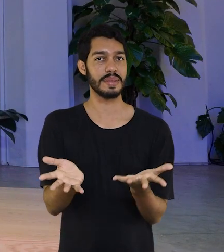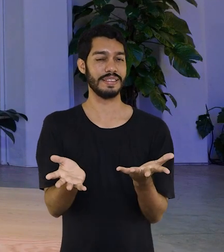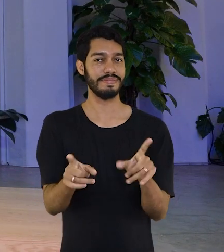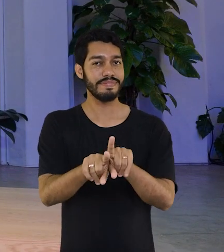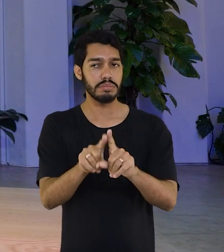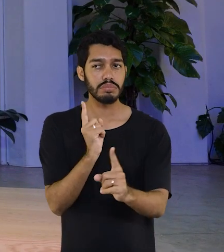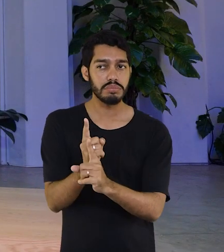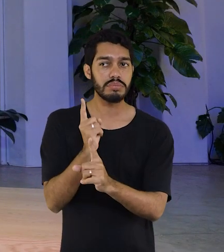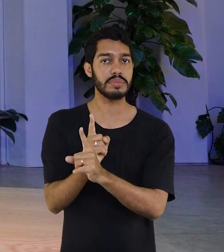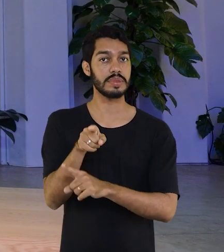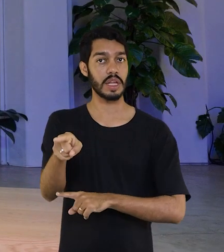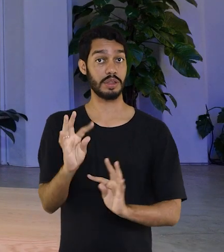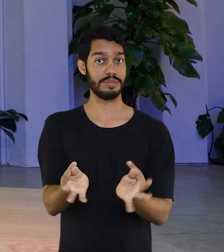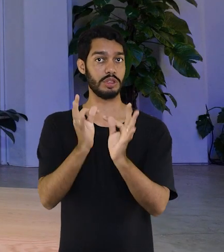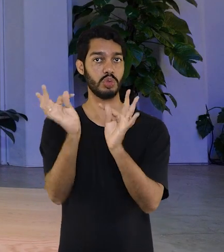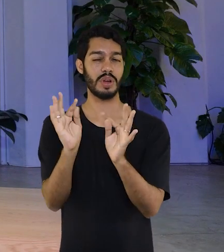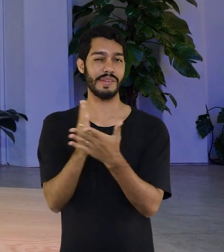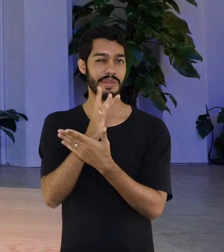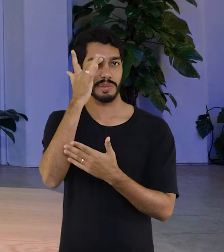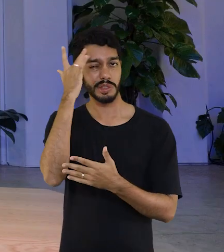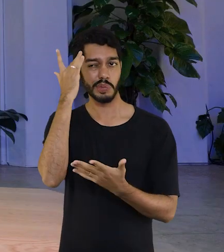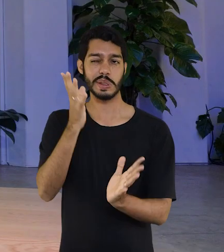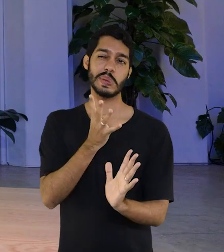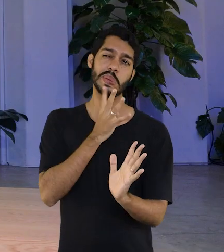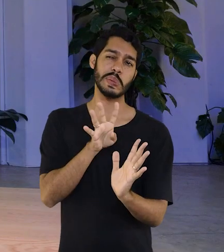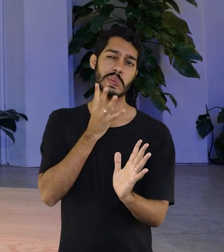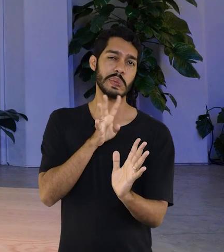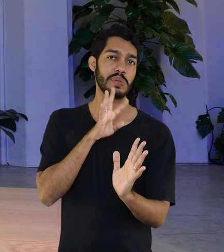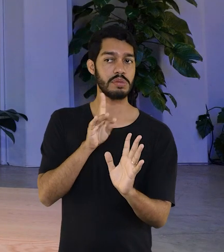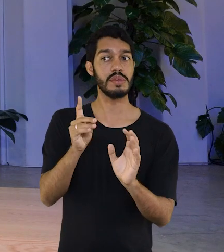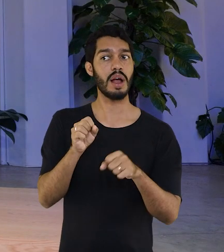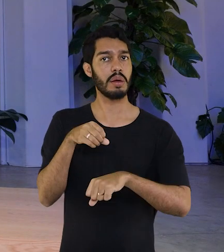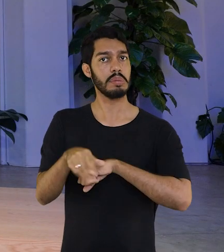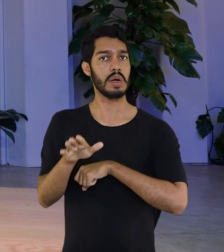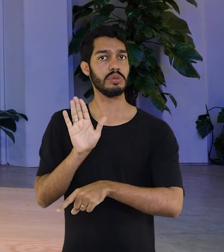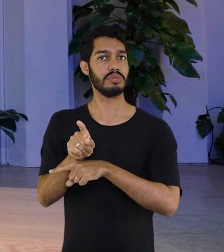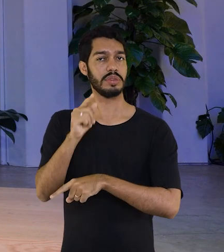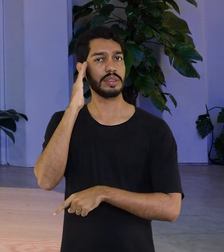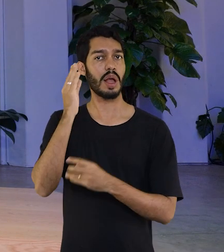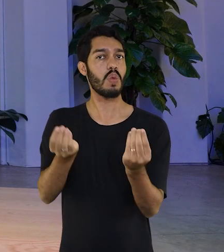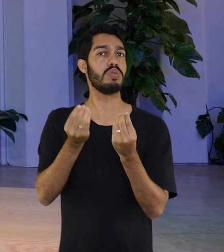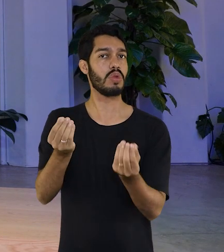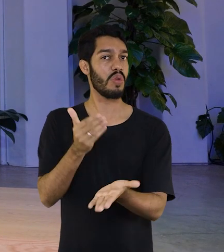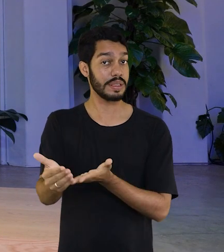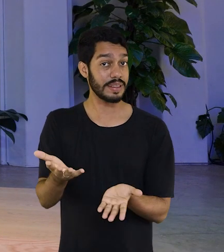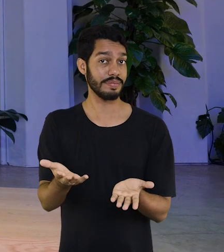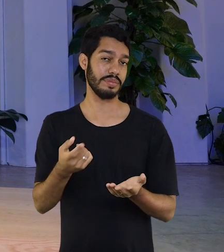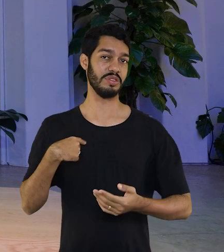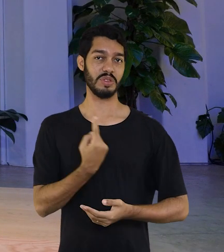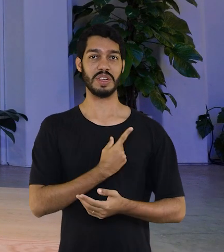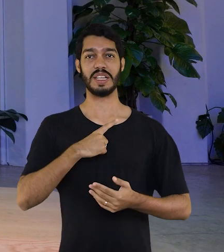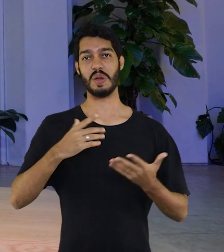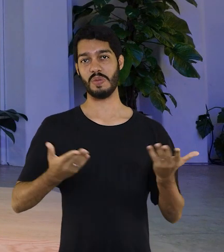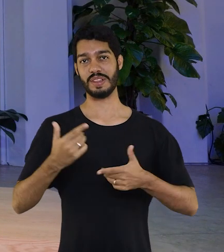a desmistificar a tecnologia para aquelas pessoas que estão começando ou para aquelas pessoas que querem um pontapé inicial e como fazer para começar. Então, eu